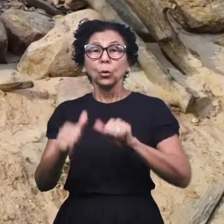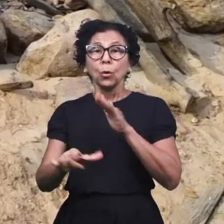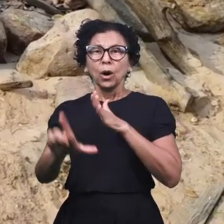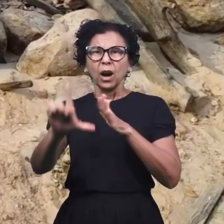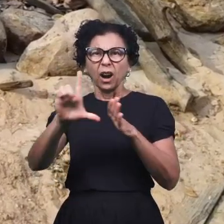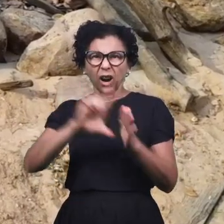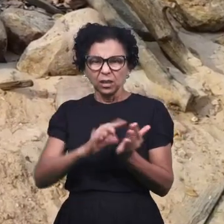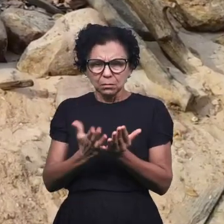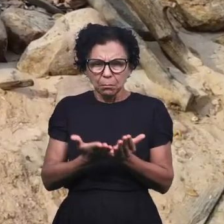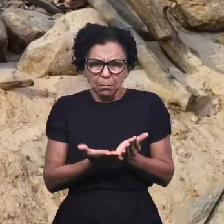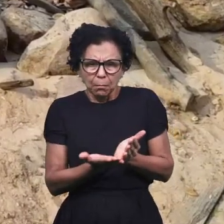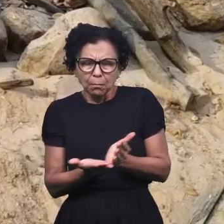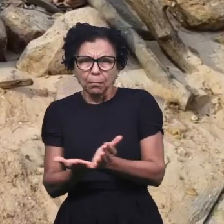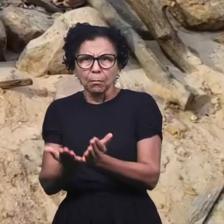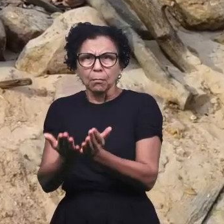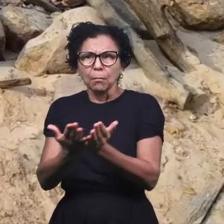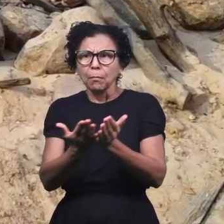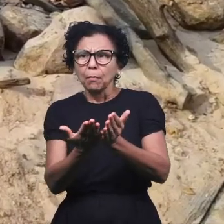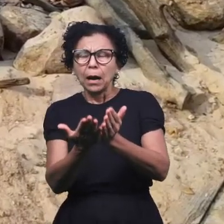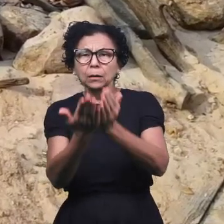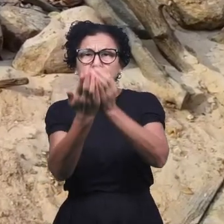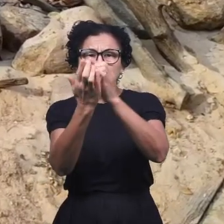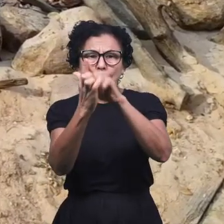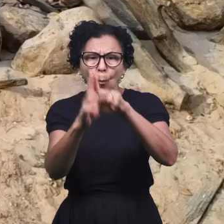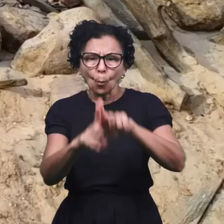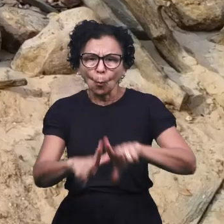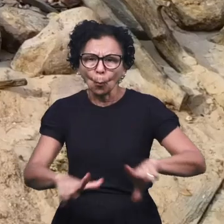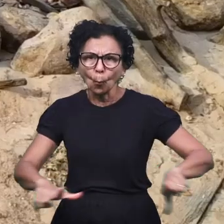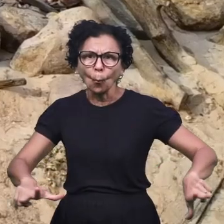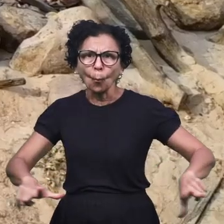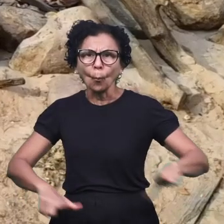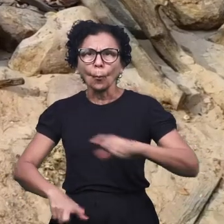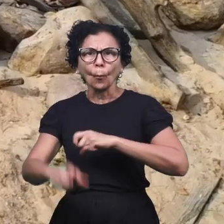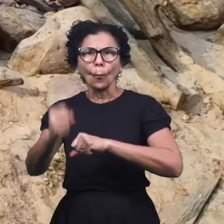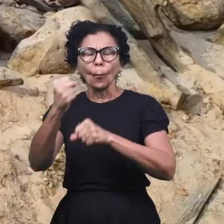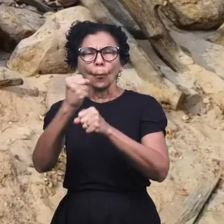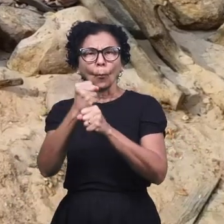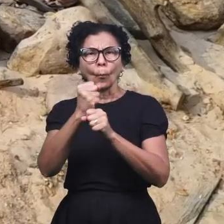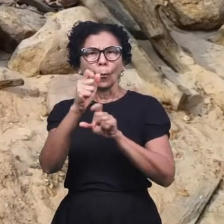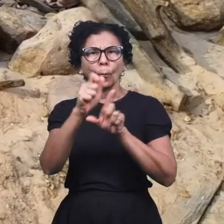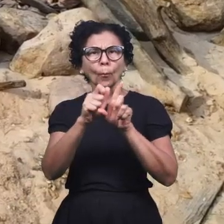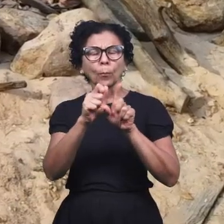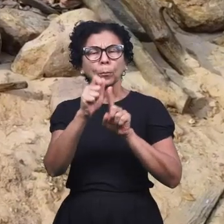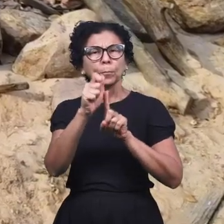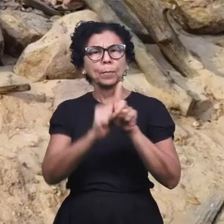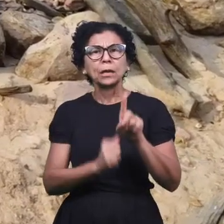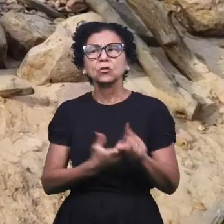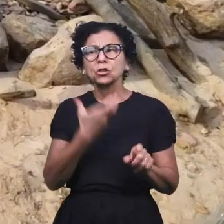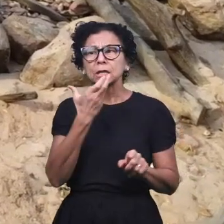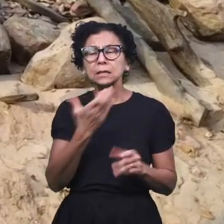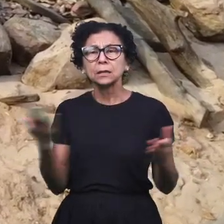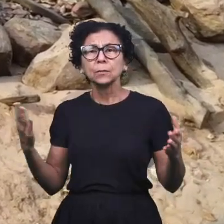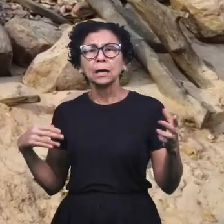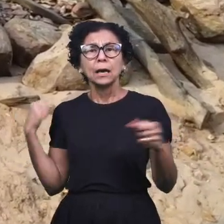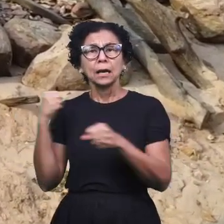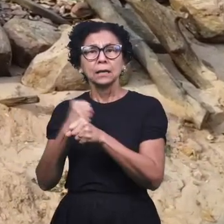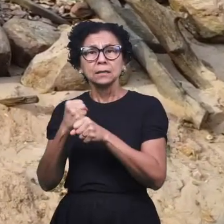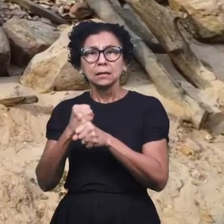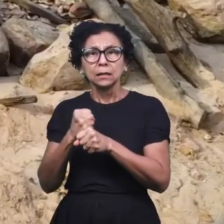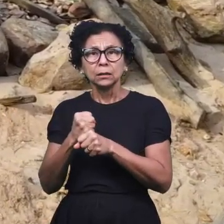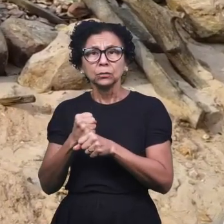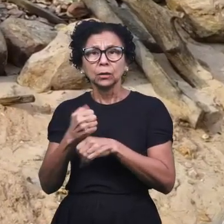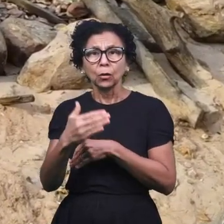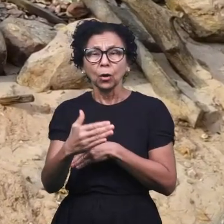circulava barcos e canoas se transformou em um grande deserto em dezembro do ano passado e se repete este ano. E o que nos chama a atenção,